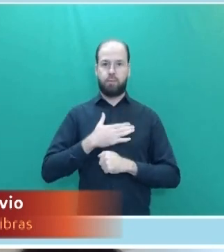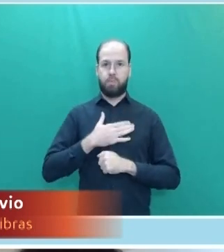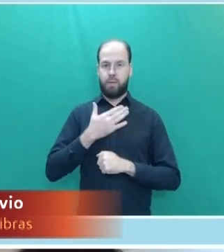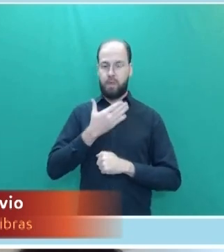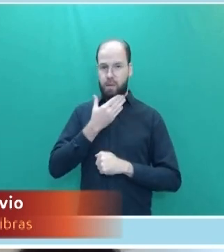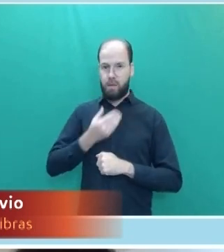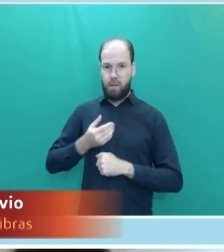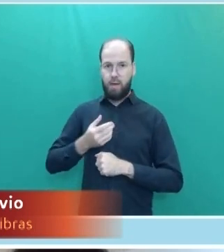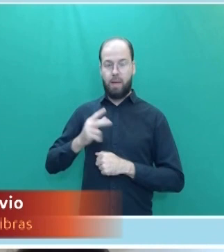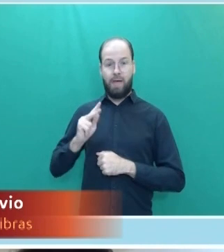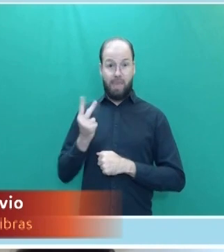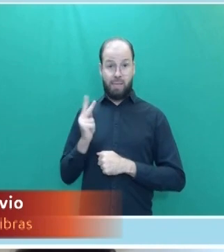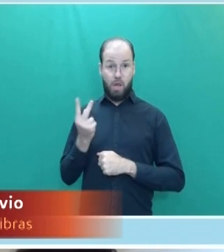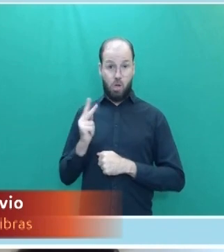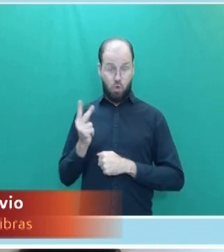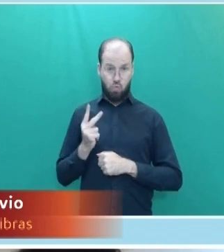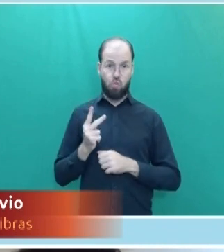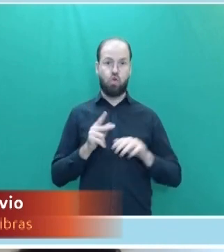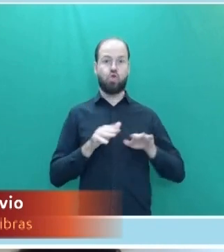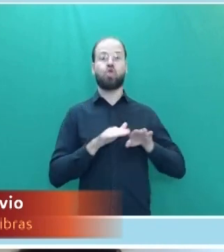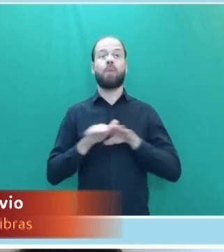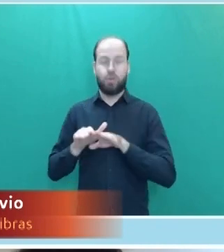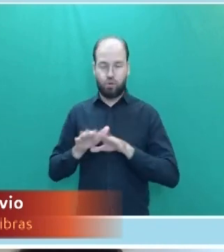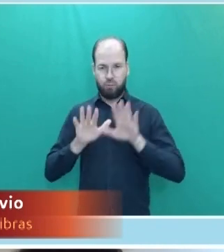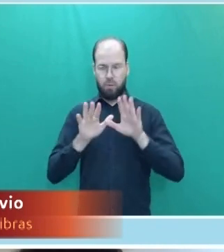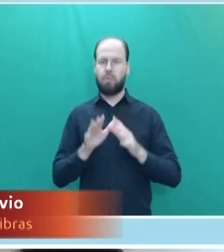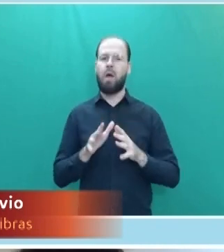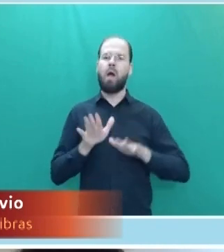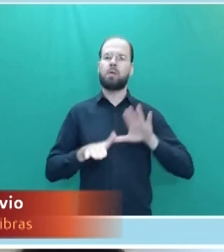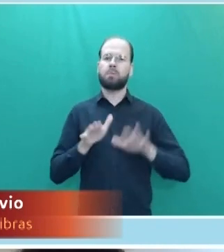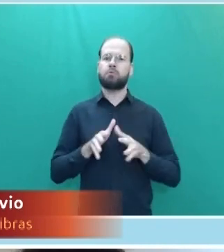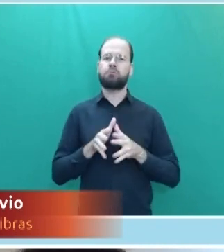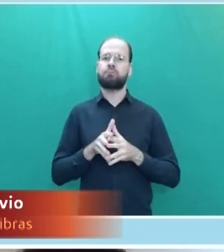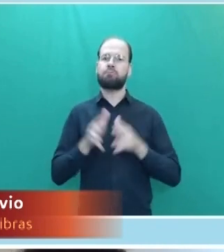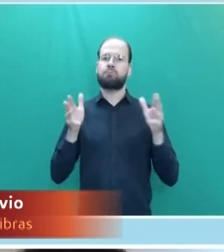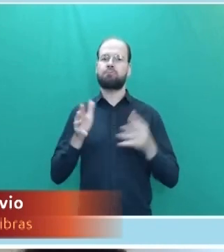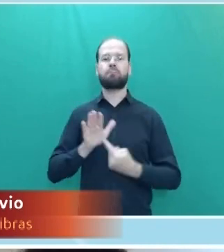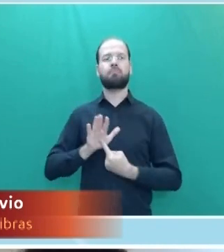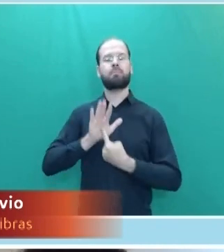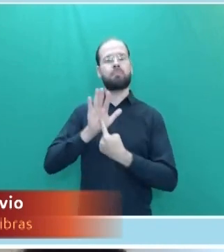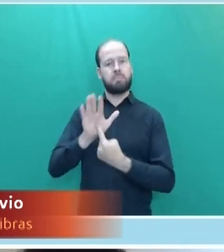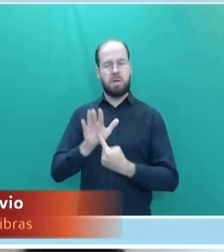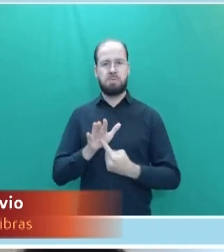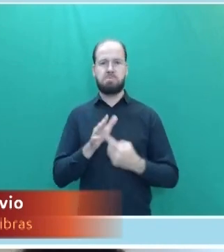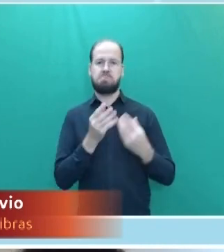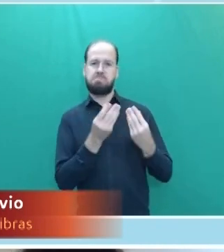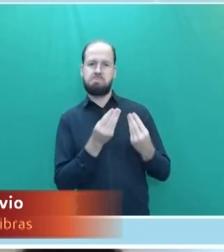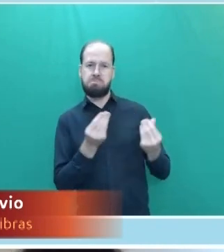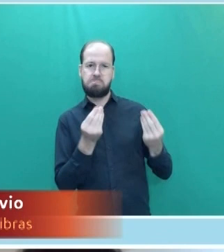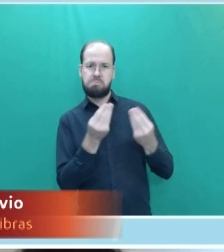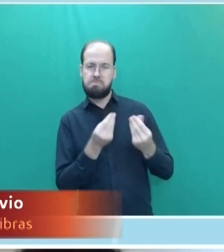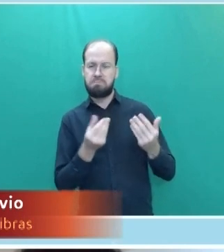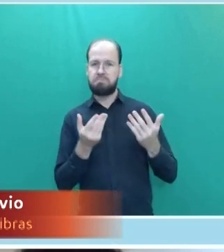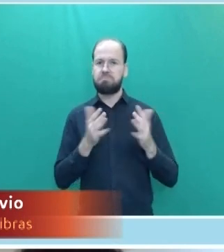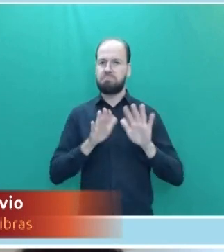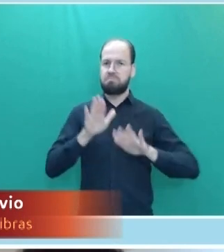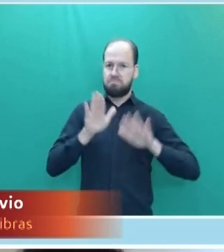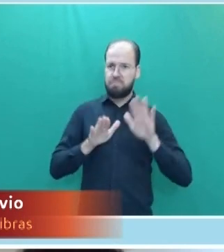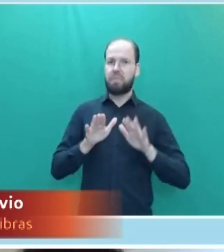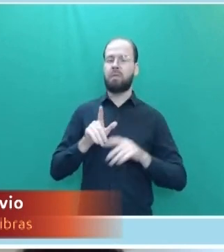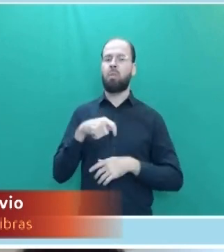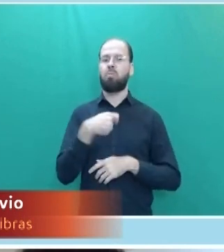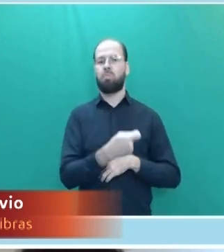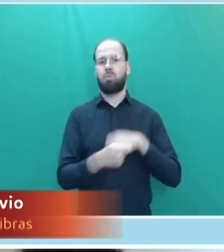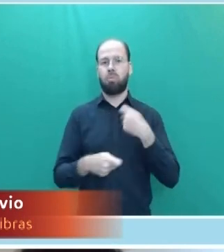ganharam vida nas telas muitas vezes apareciam de forma subliminar ou mesmo caricata.